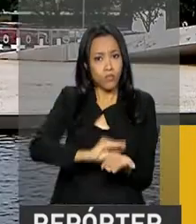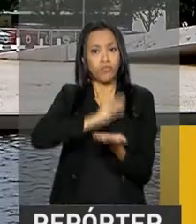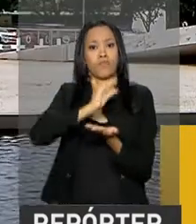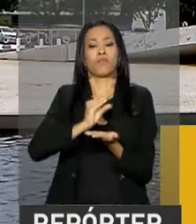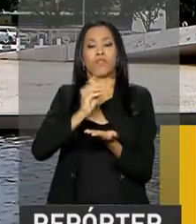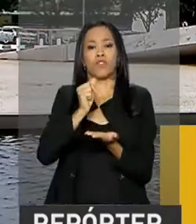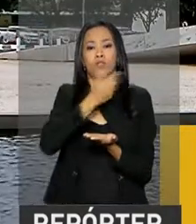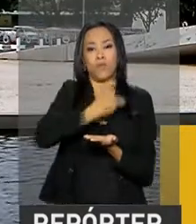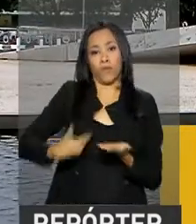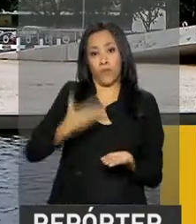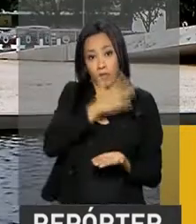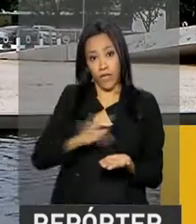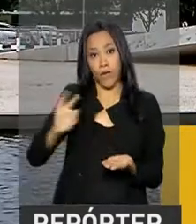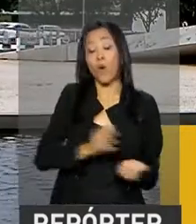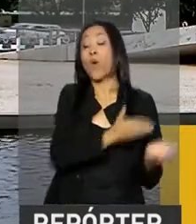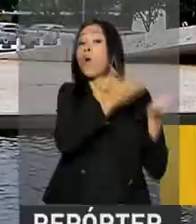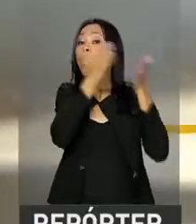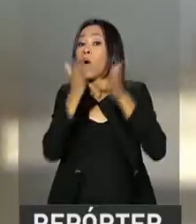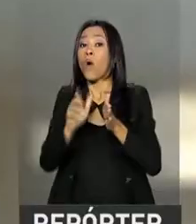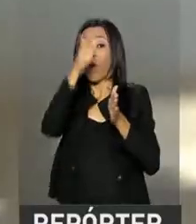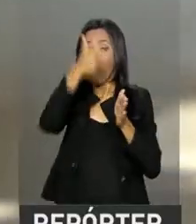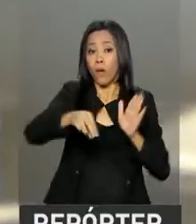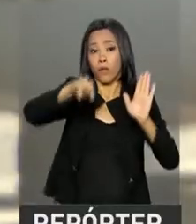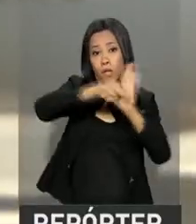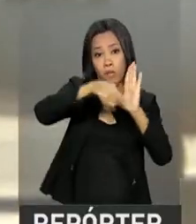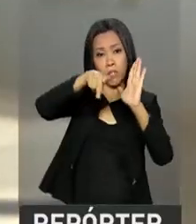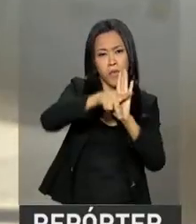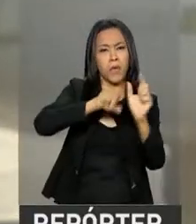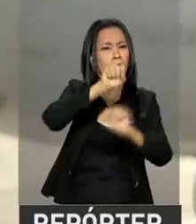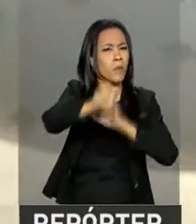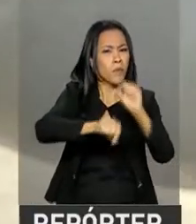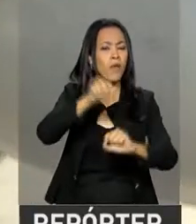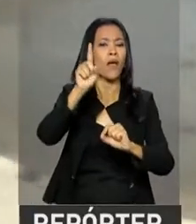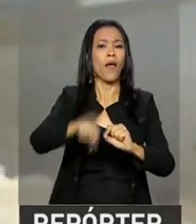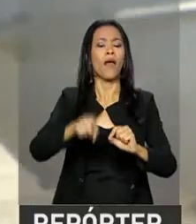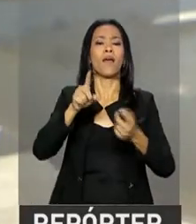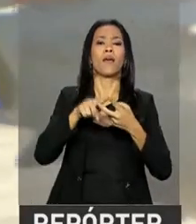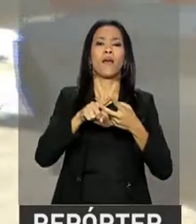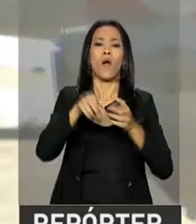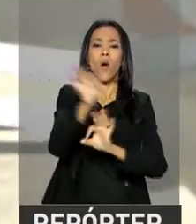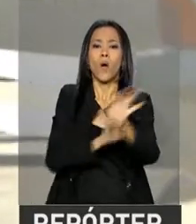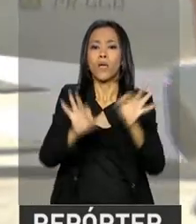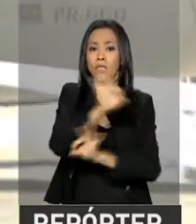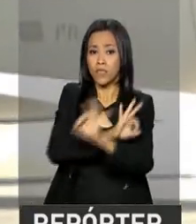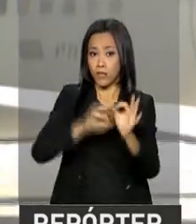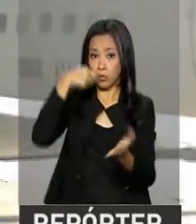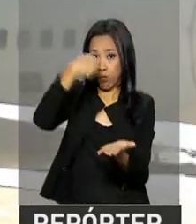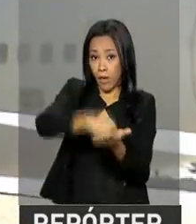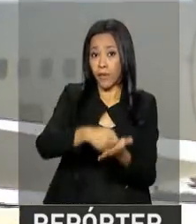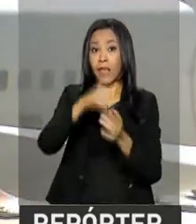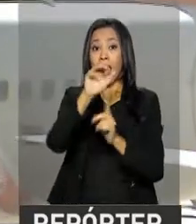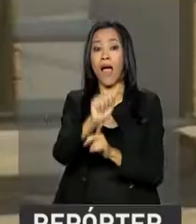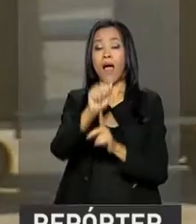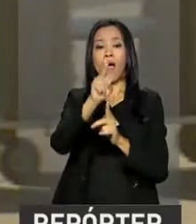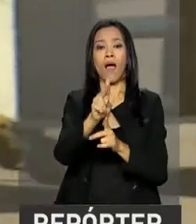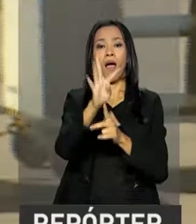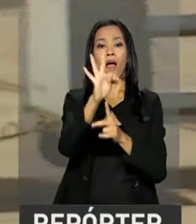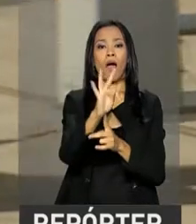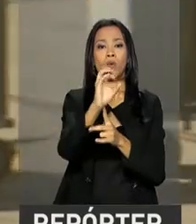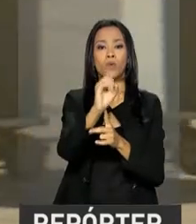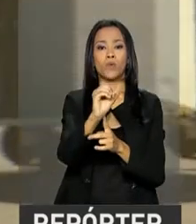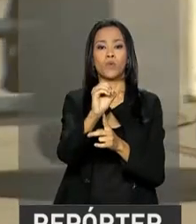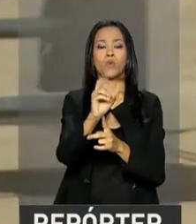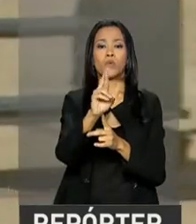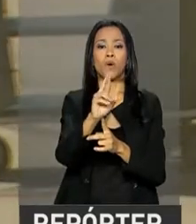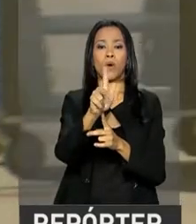federal outra mp autoriza a reprogramação de pagamento das outorgas de aeroportos com isso